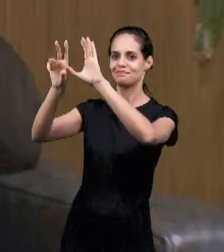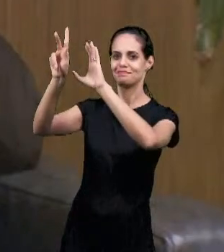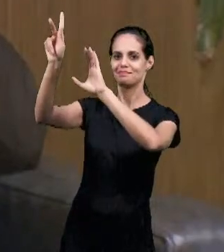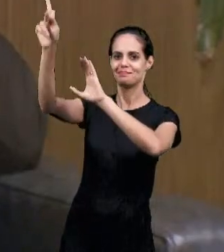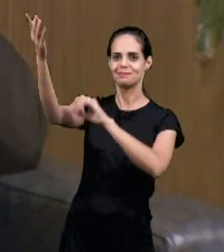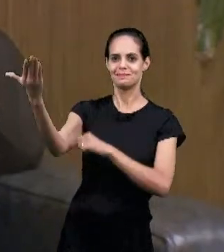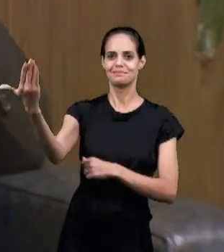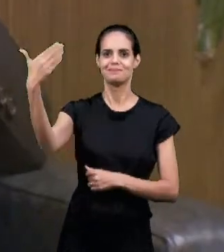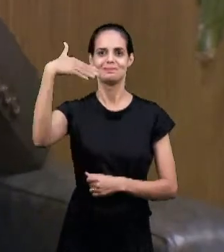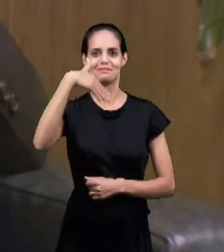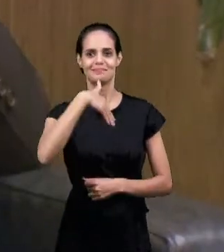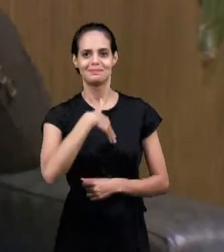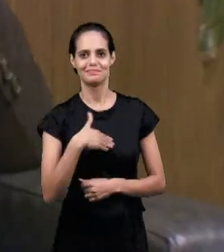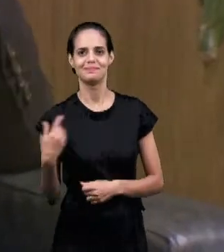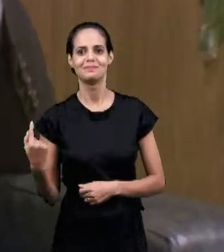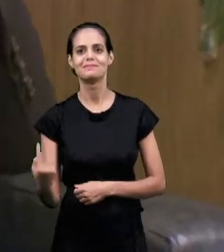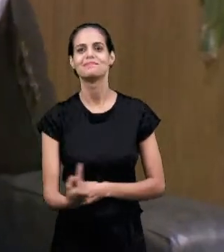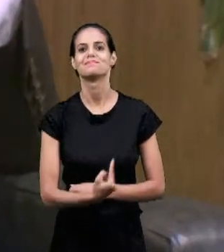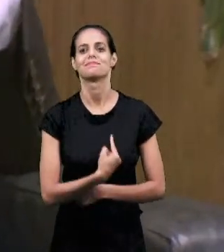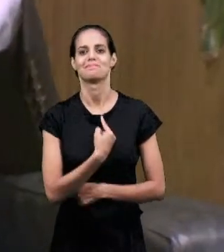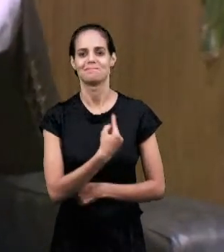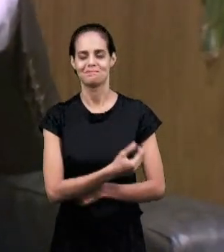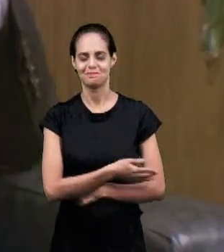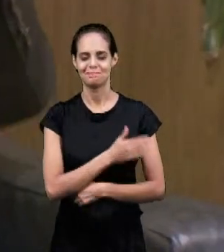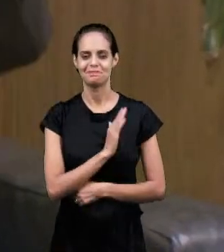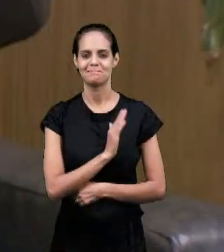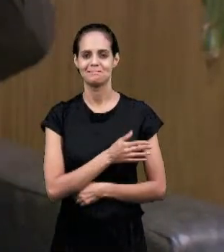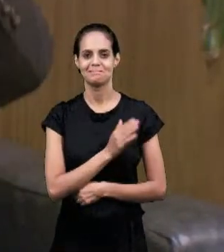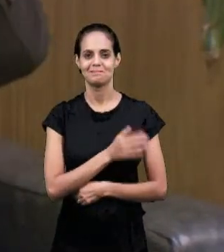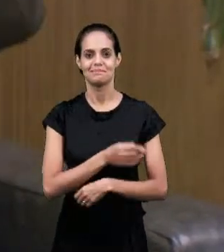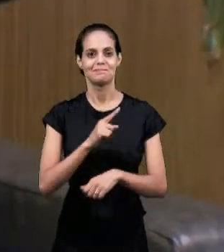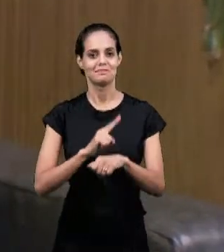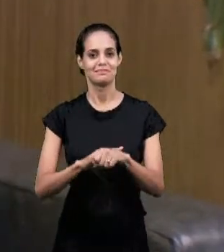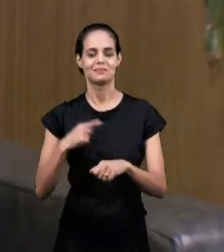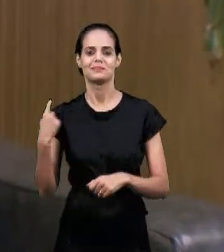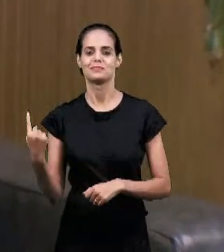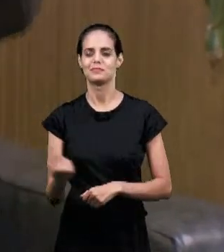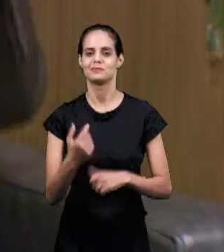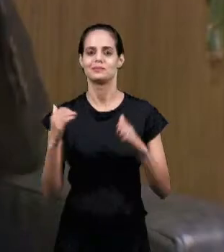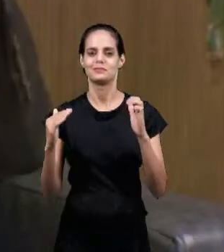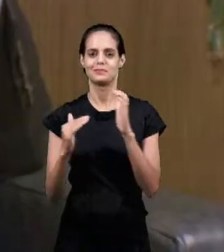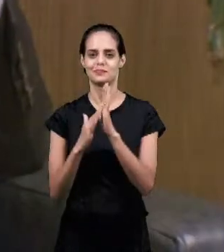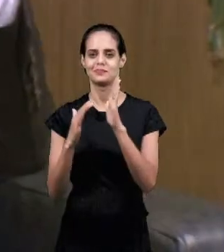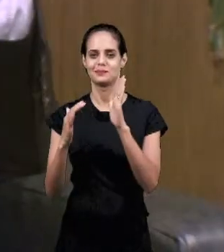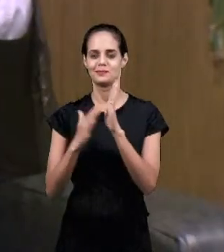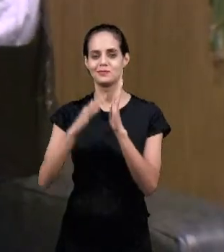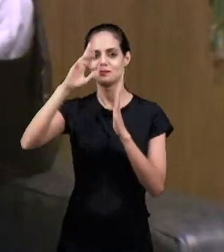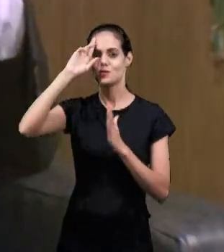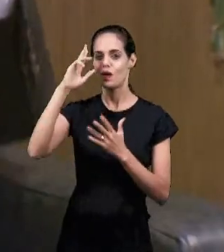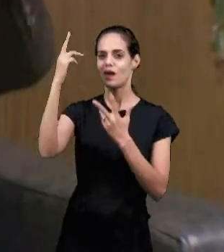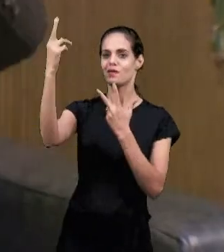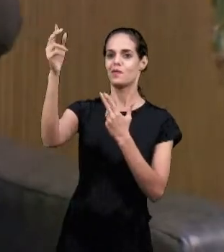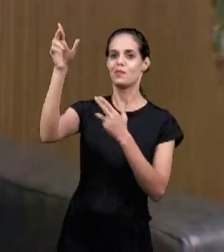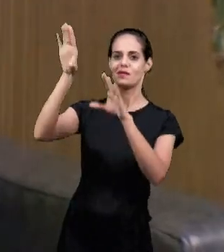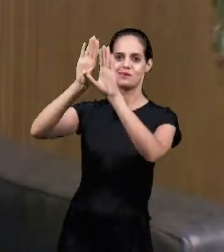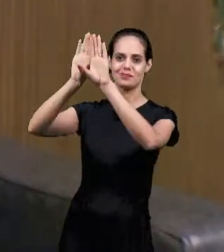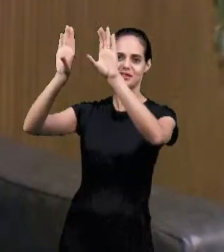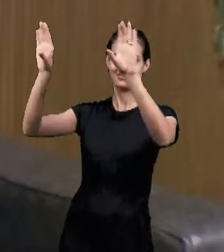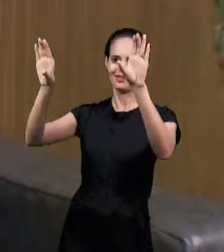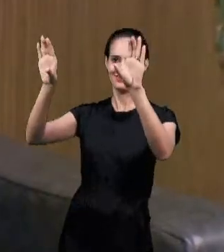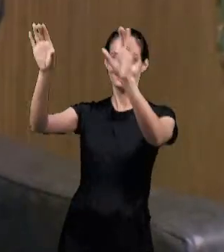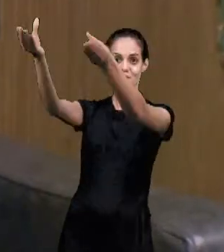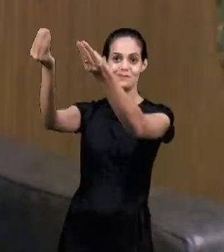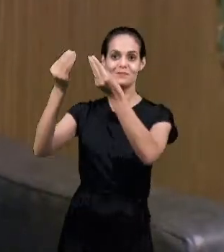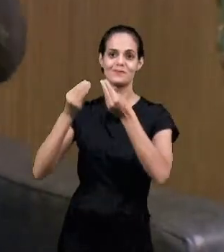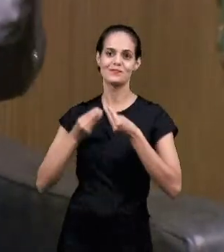entrou nos nossos corações. Então, quando nós entoamos o louvor, nós estamos reproduzindo aquilo que veio do céu. Não foi apenas se nós